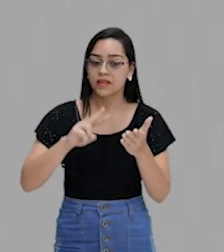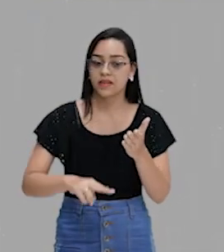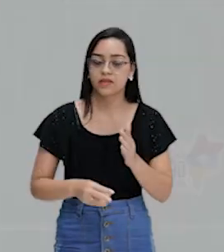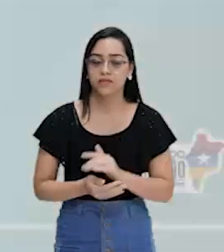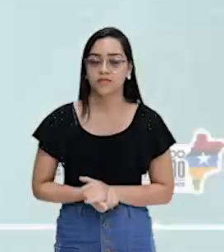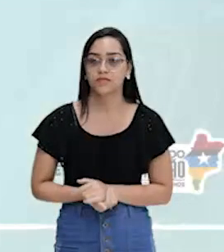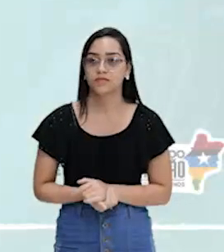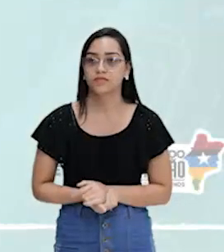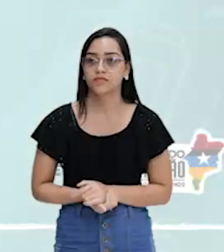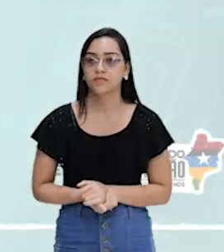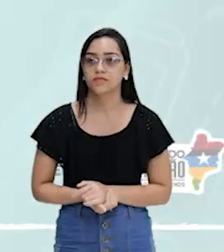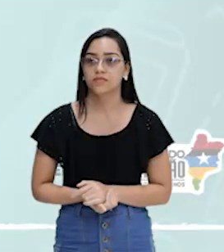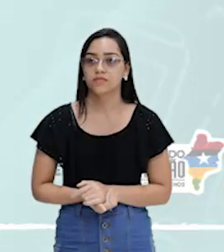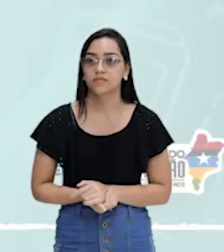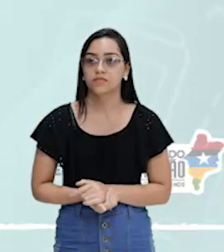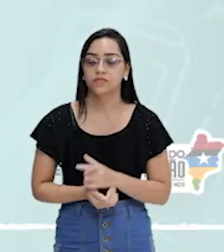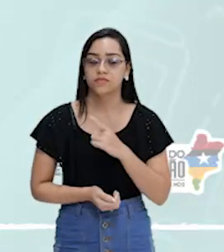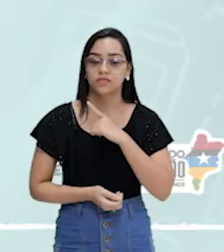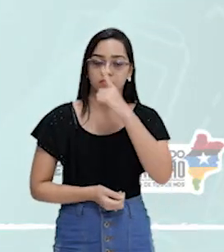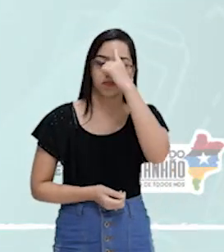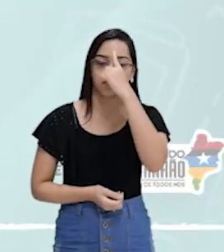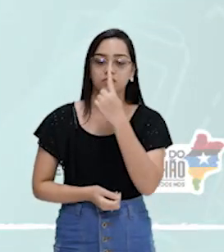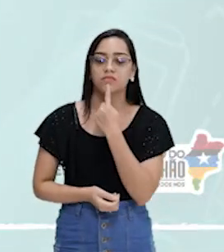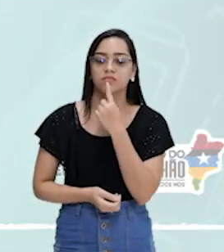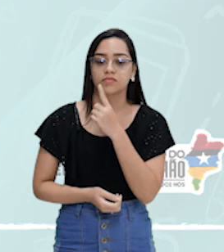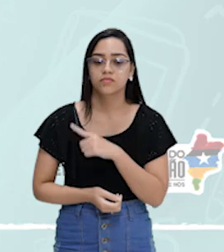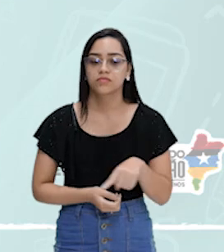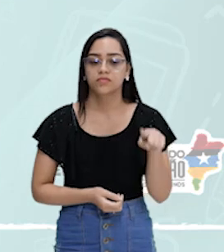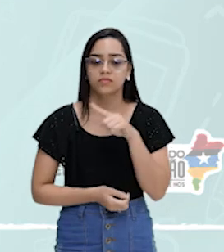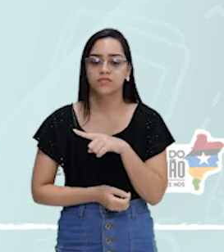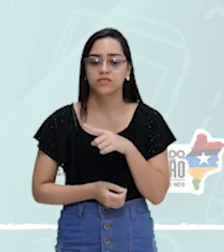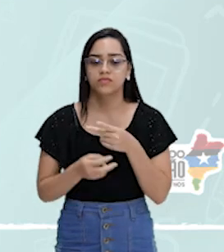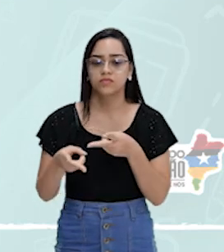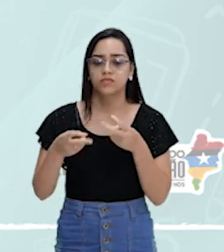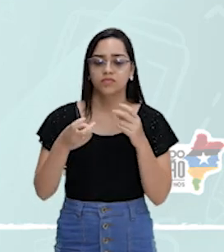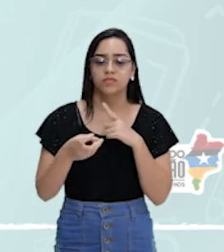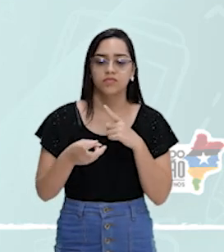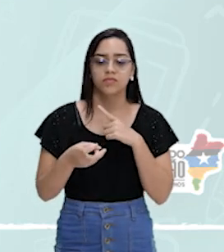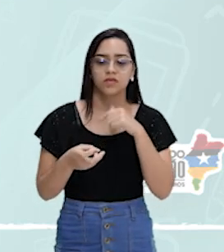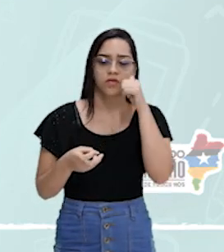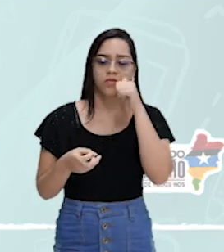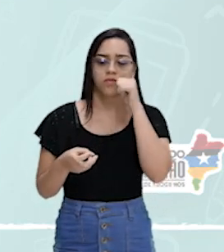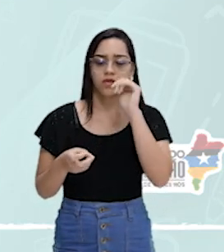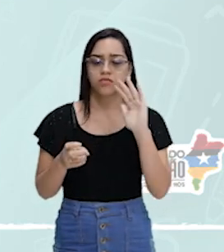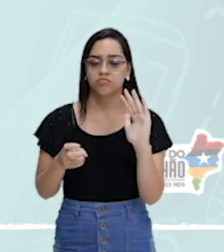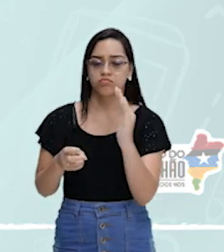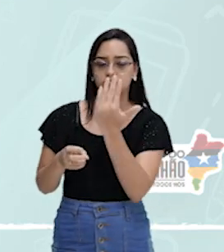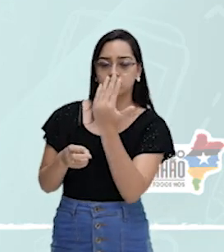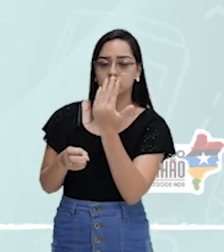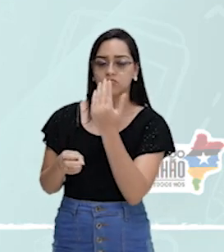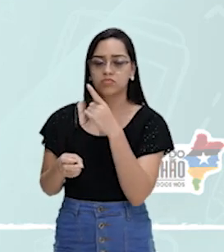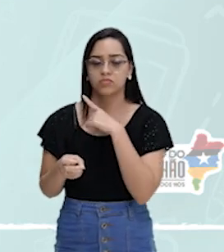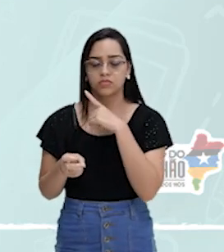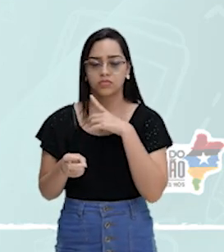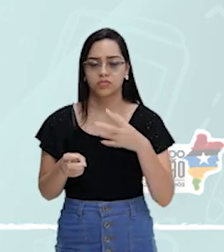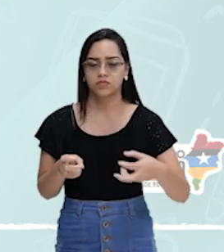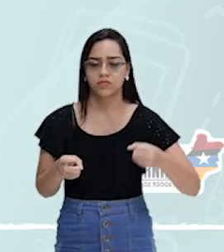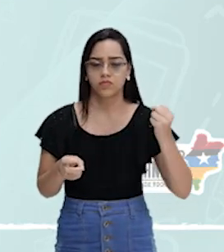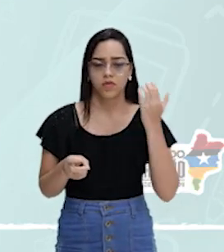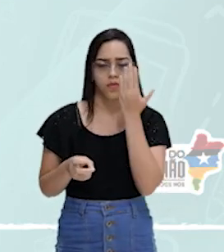Lendo essa imagem que eu trouxe para vocês, você observa que uma mulher ela está de costa para nós e ela está segurando